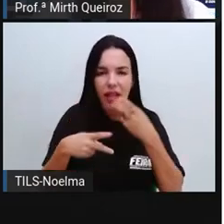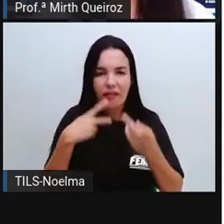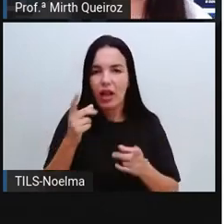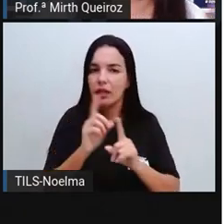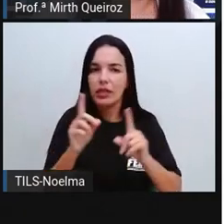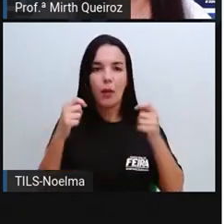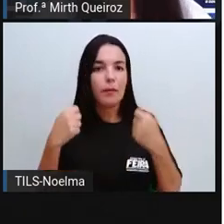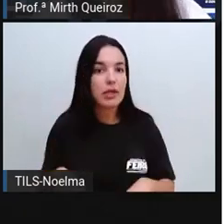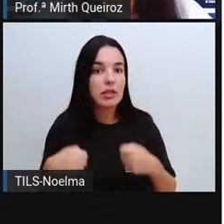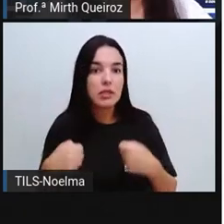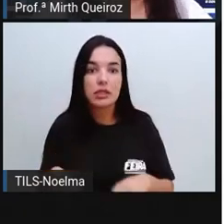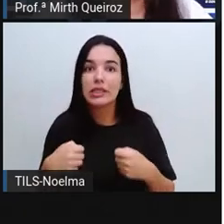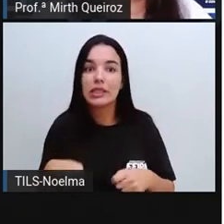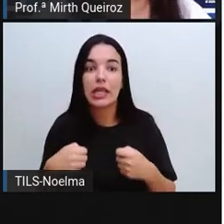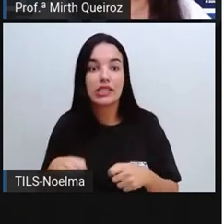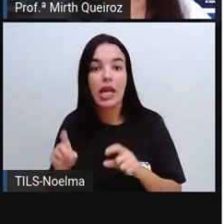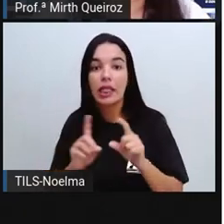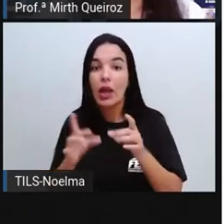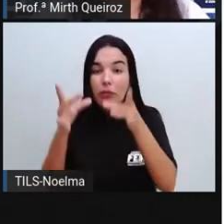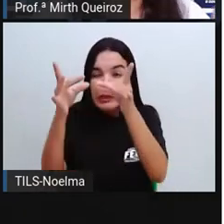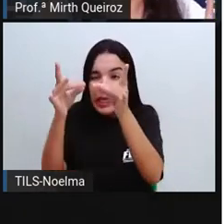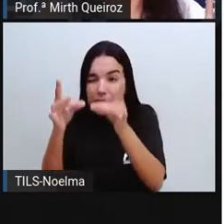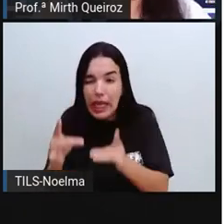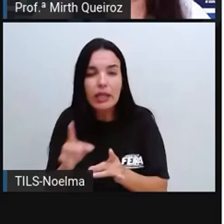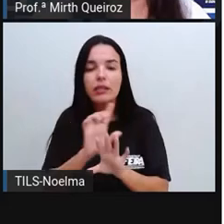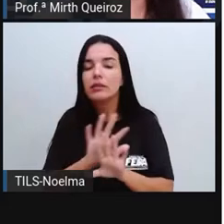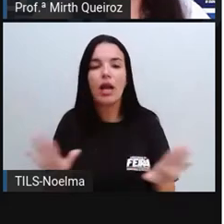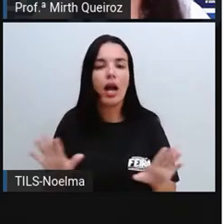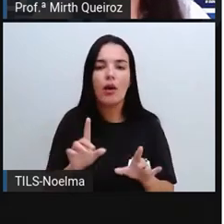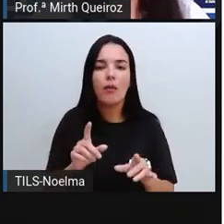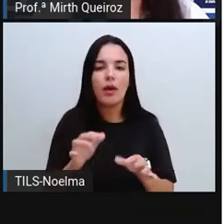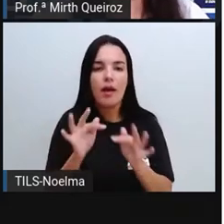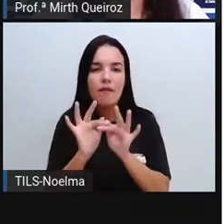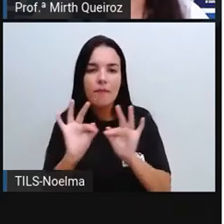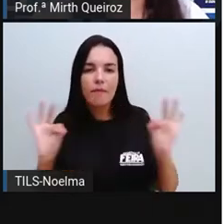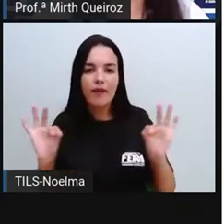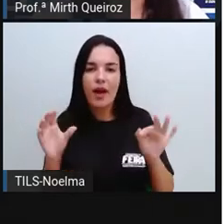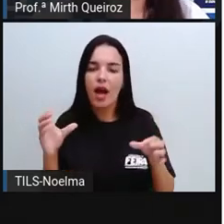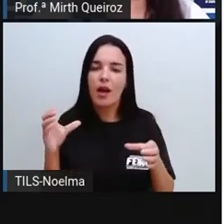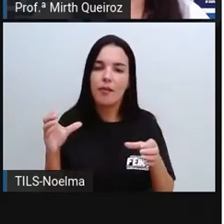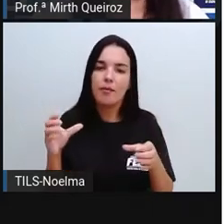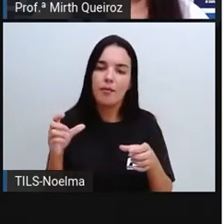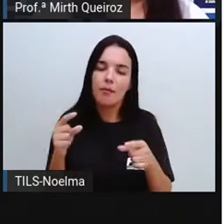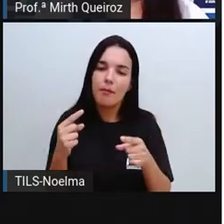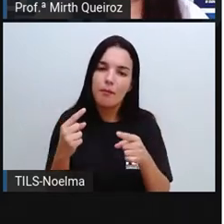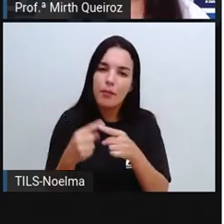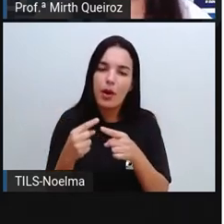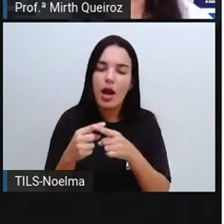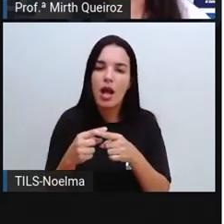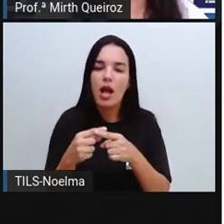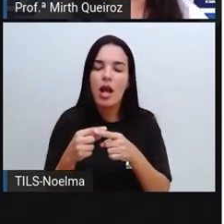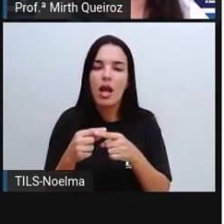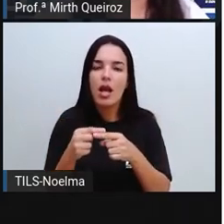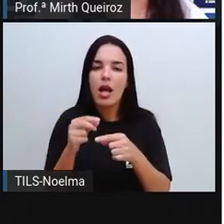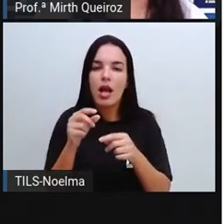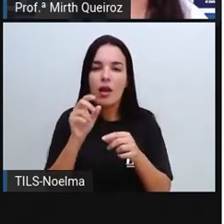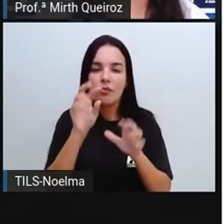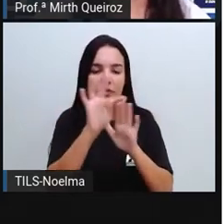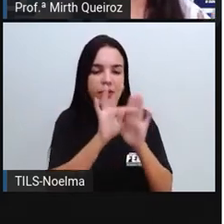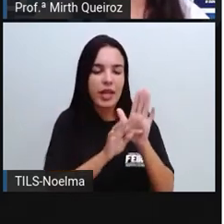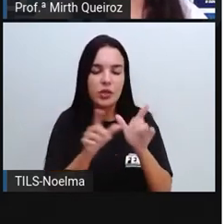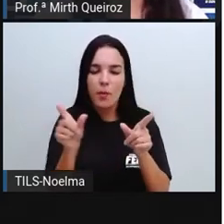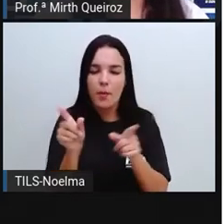De você tentar falar sobre cada detalhe. Não, tem que ser períodos e frases bem curtas, porque a narrativa, ela é